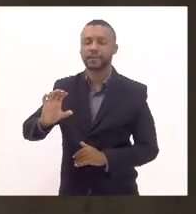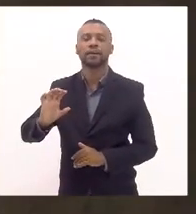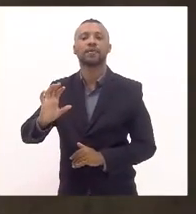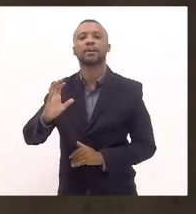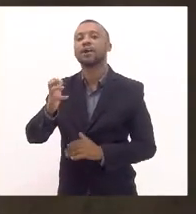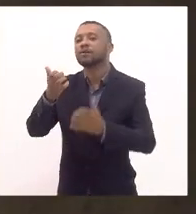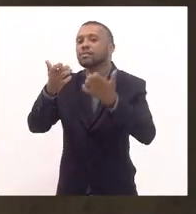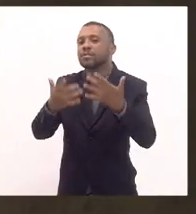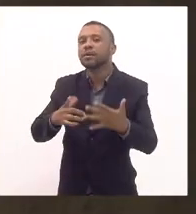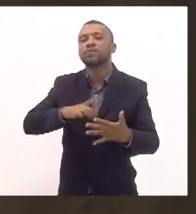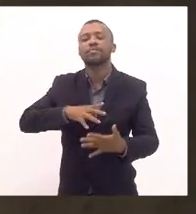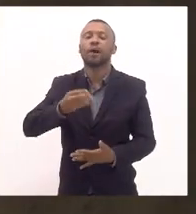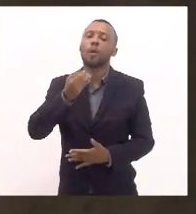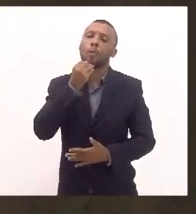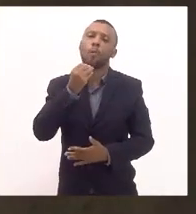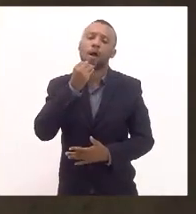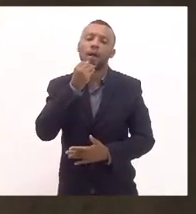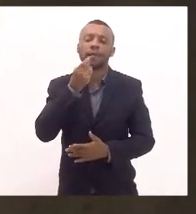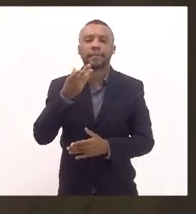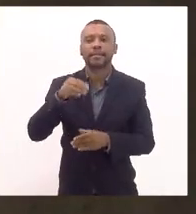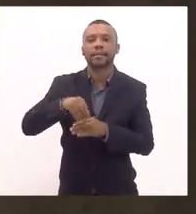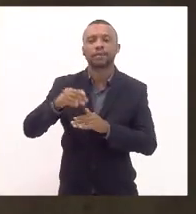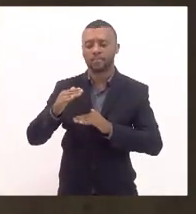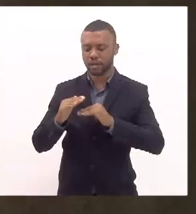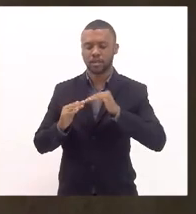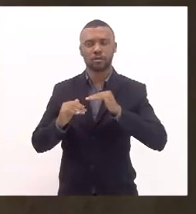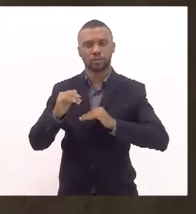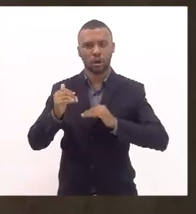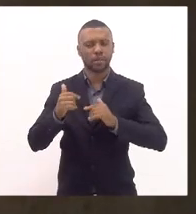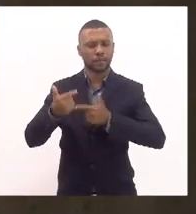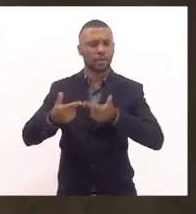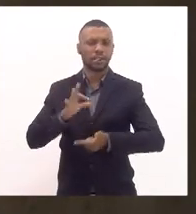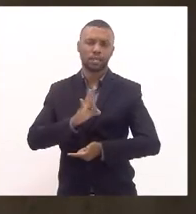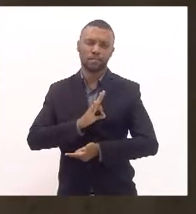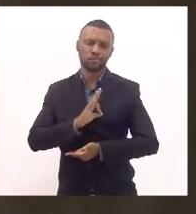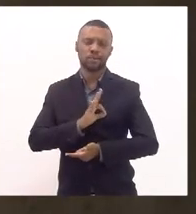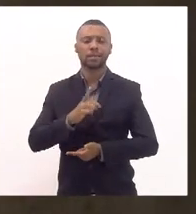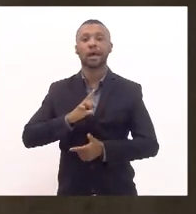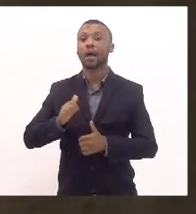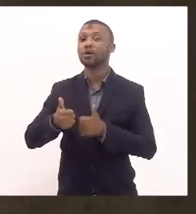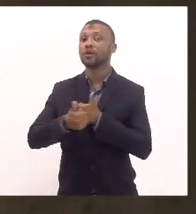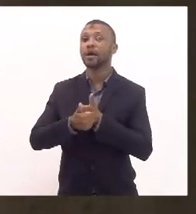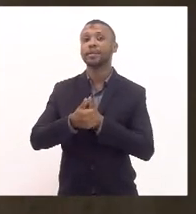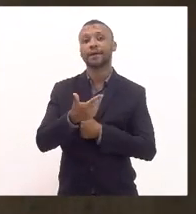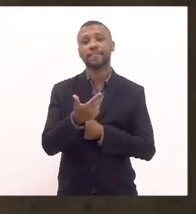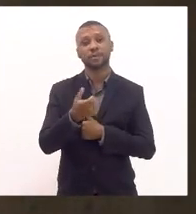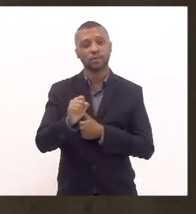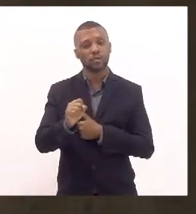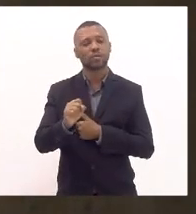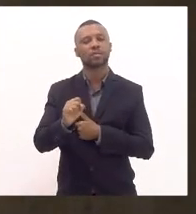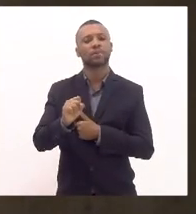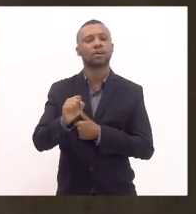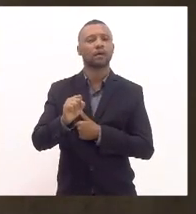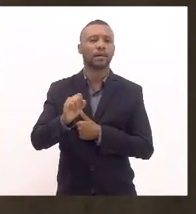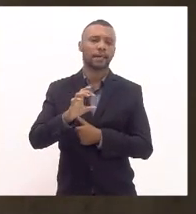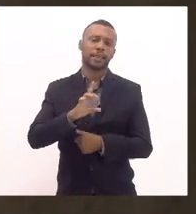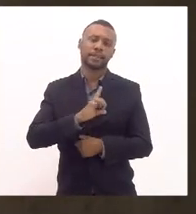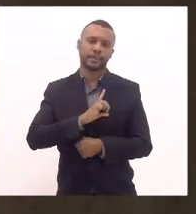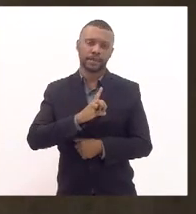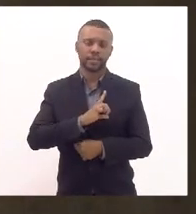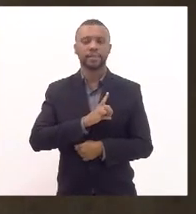dizer que tive a oportunidade na minha trajetória como policial ser titular da 28ª campinho